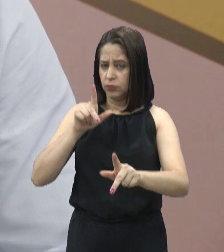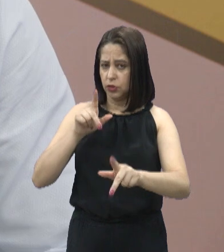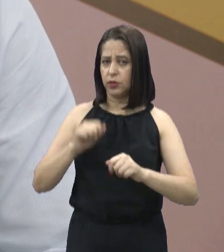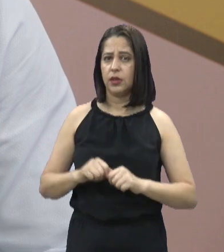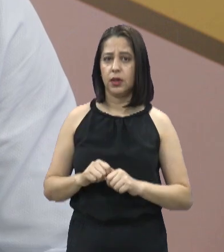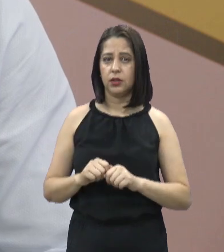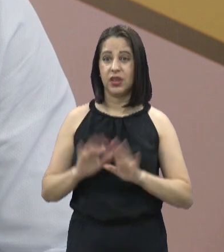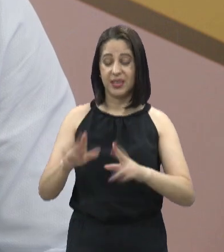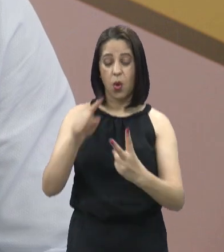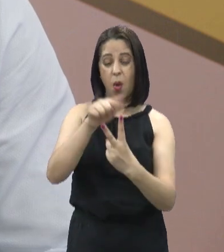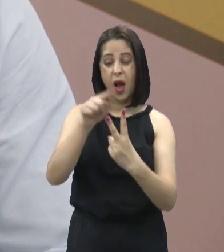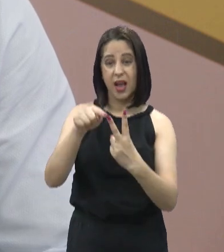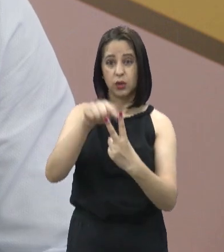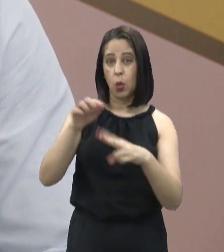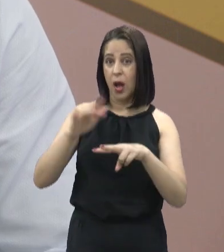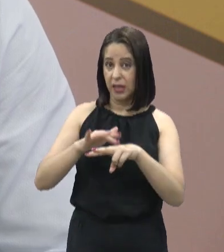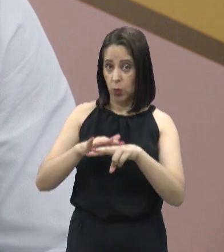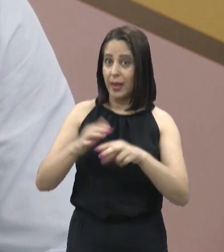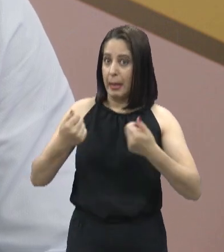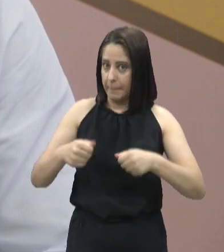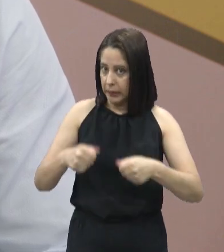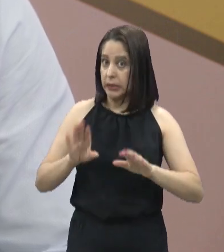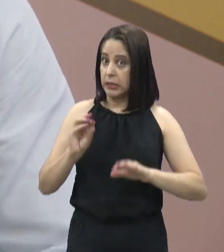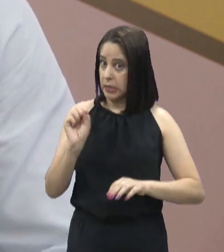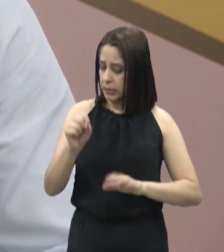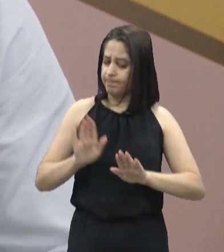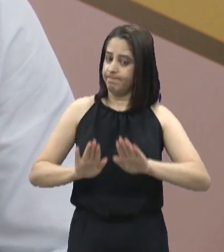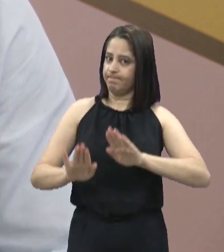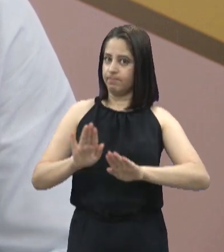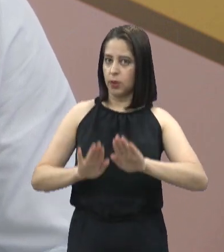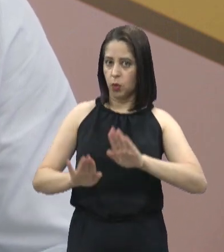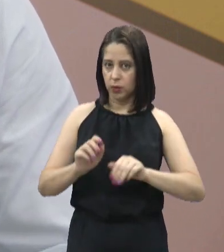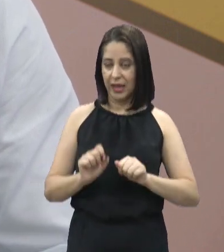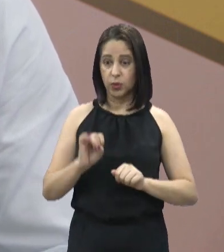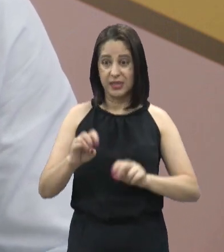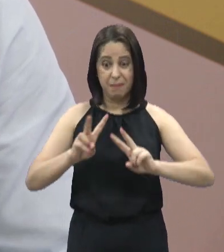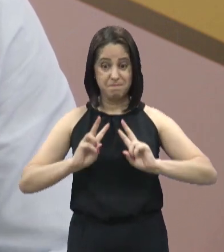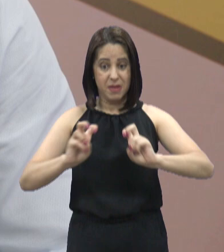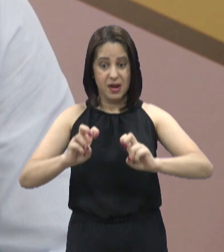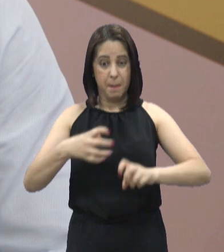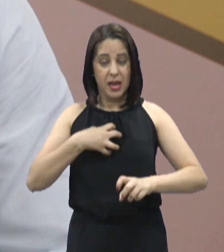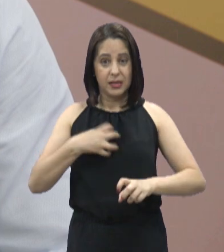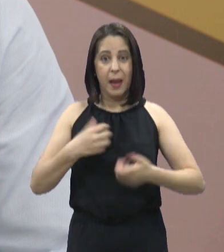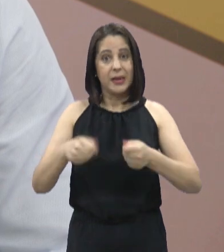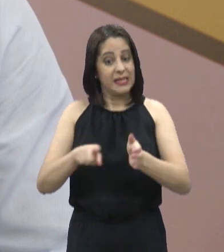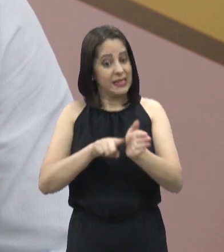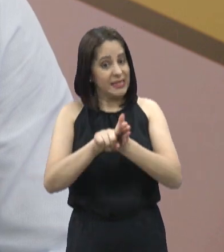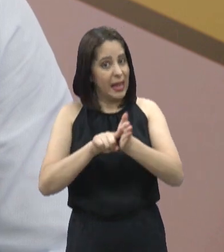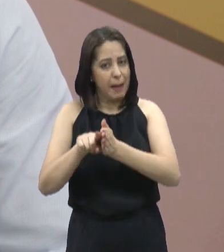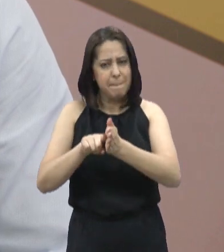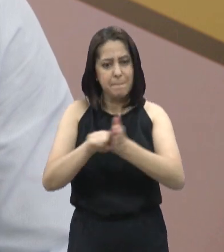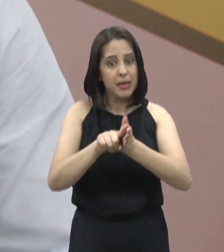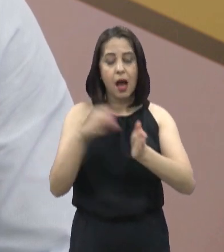são duas doenças que precisam de muita atenção e quando tiver um sintoma a gente precisa investigar com o